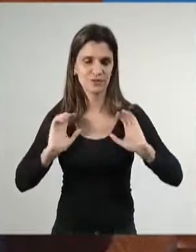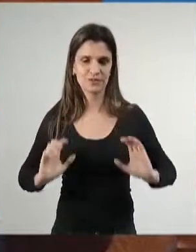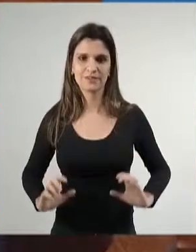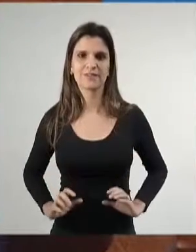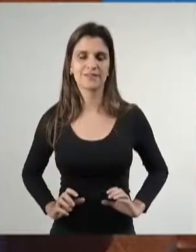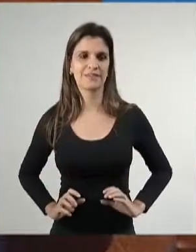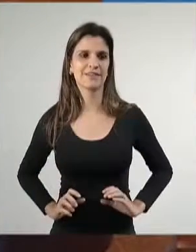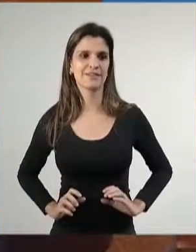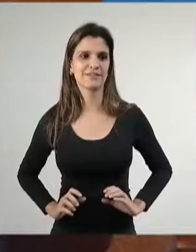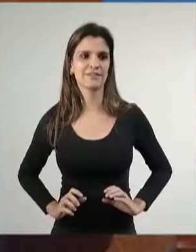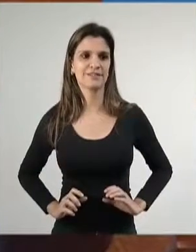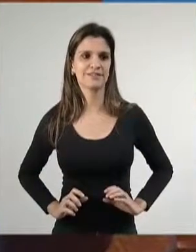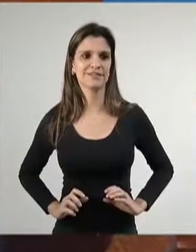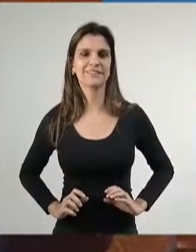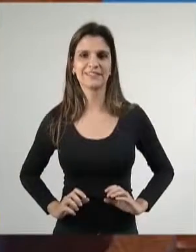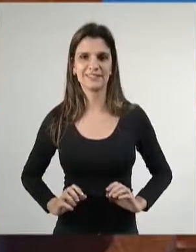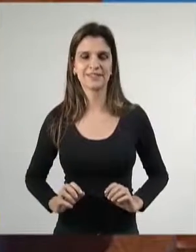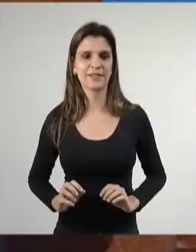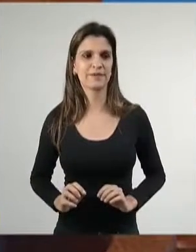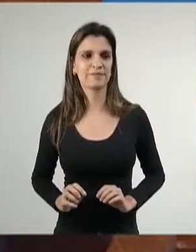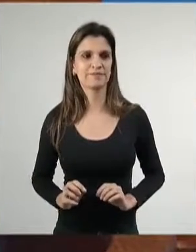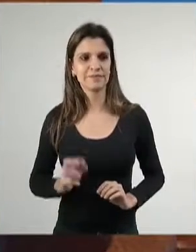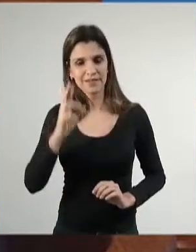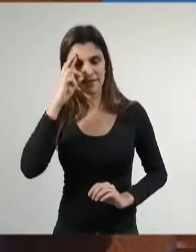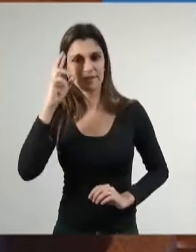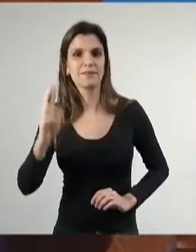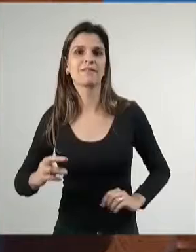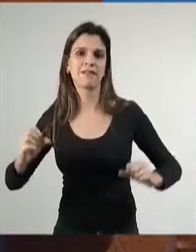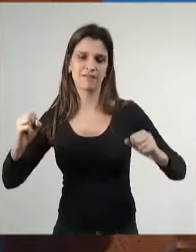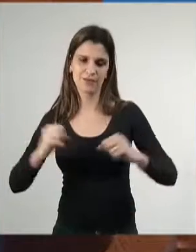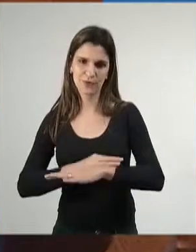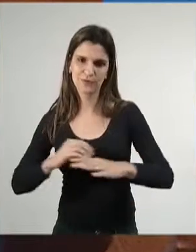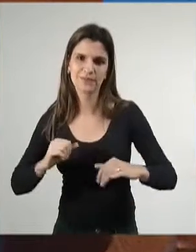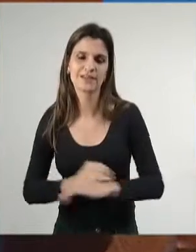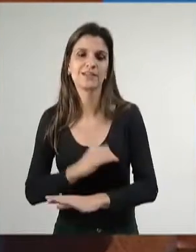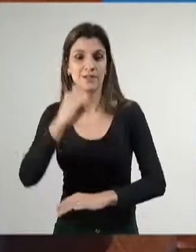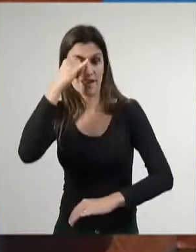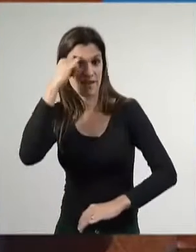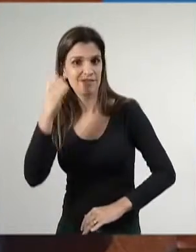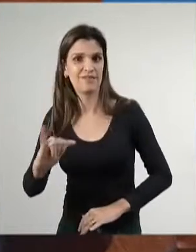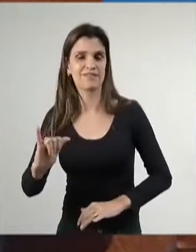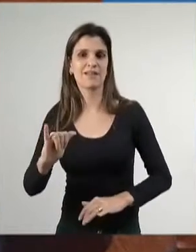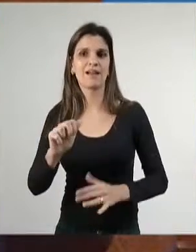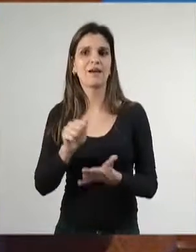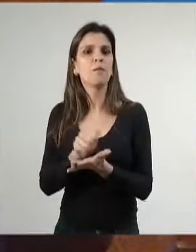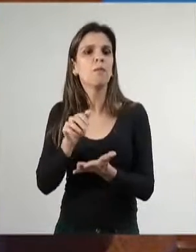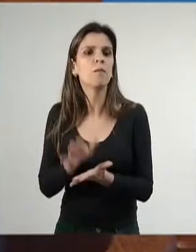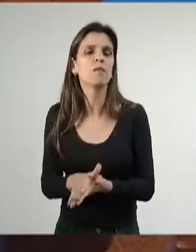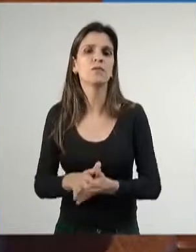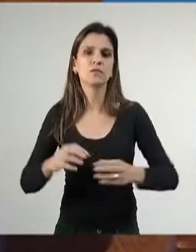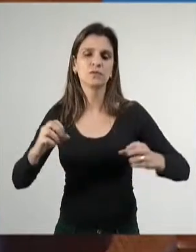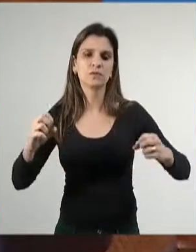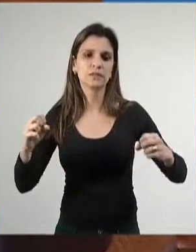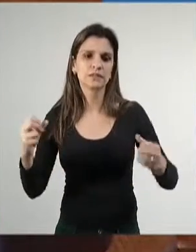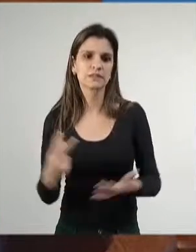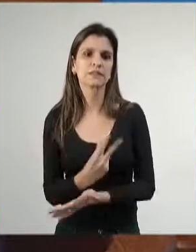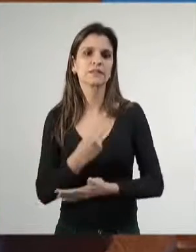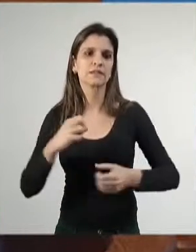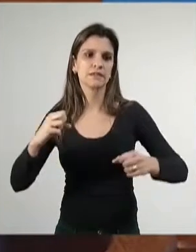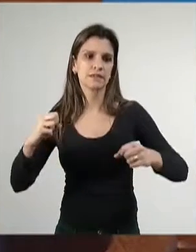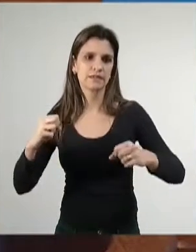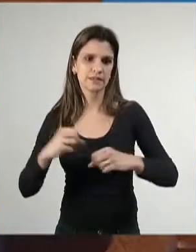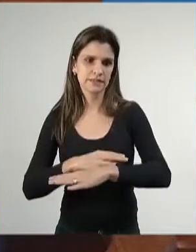infração, respeitarem os acidentes de trânsito, para isso terão um benefício que é o desconto no IPVA.